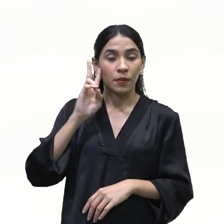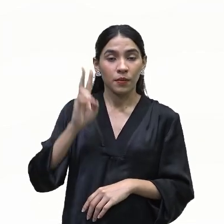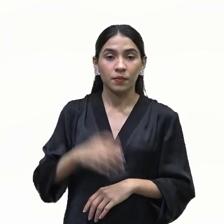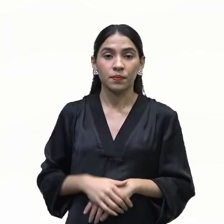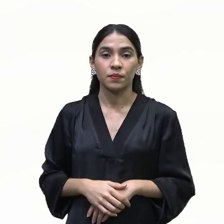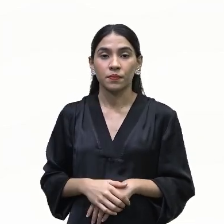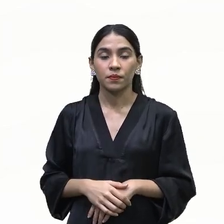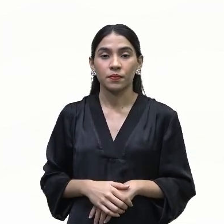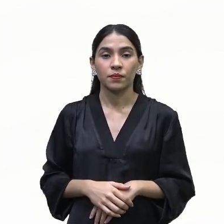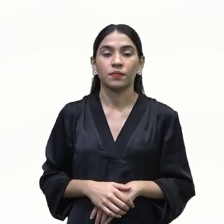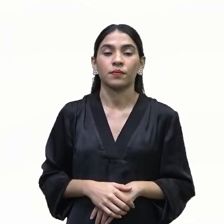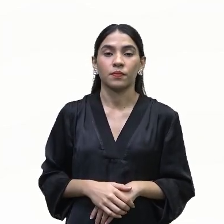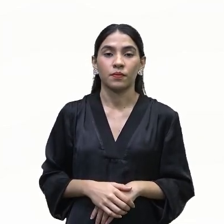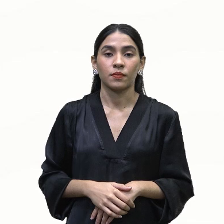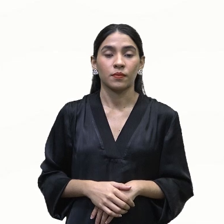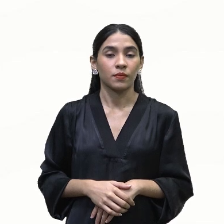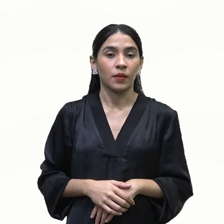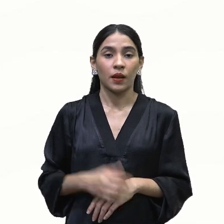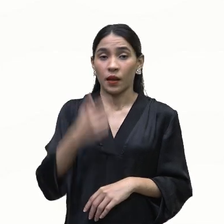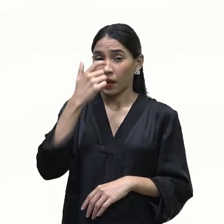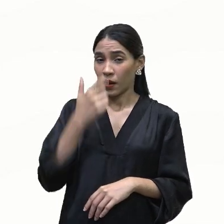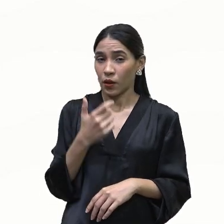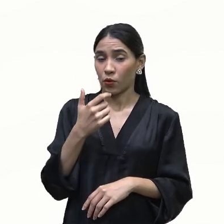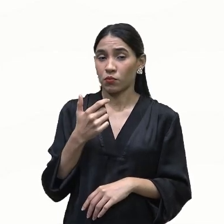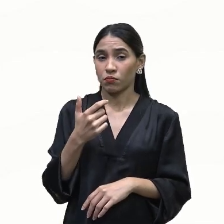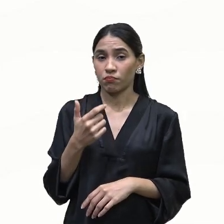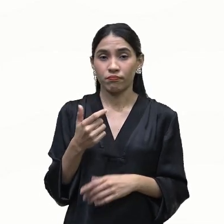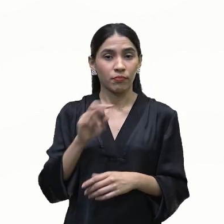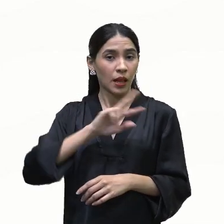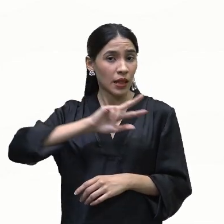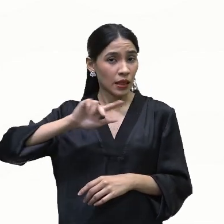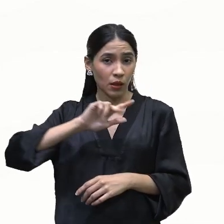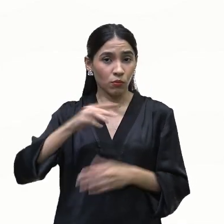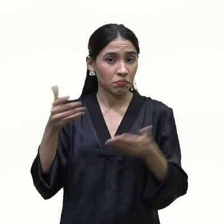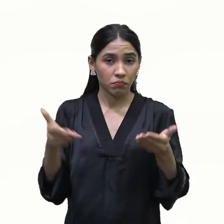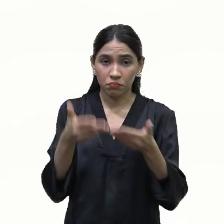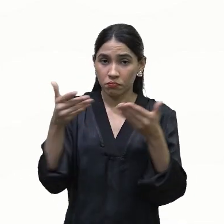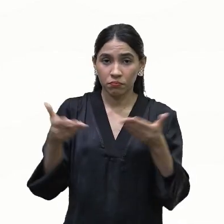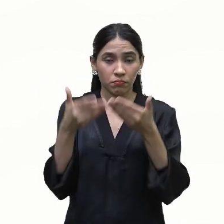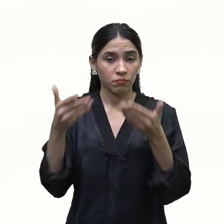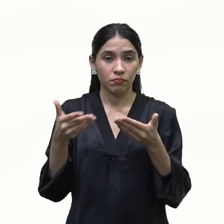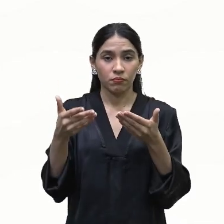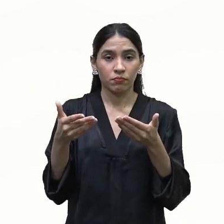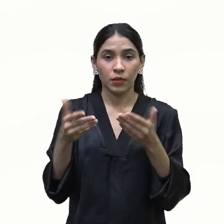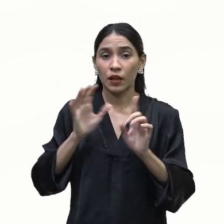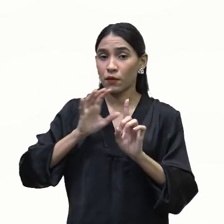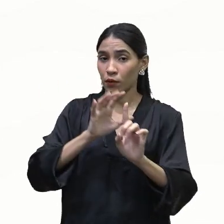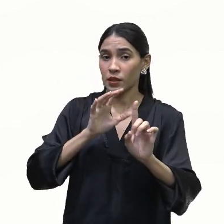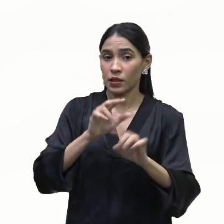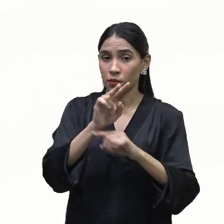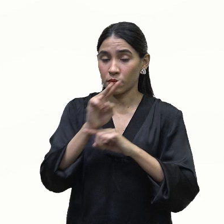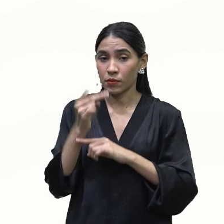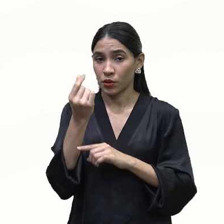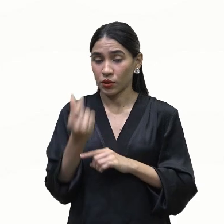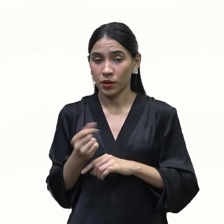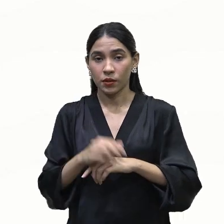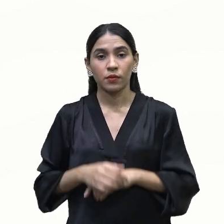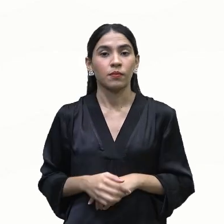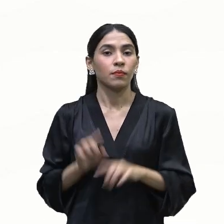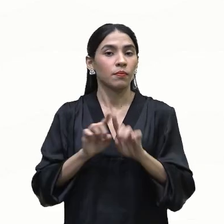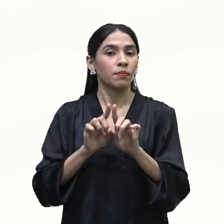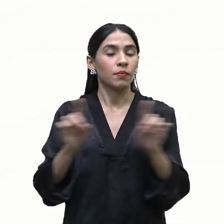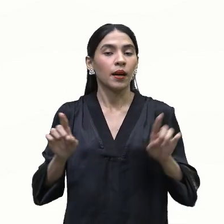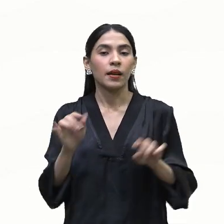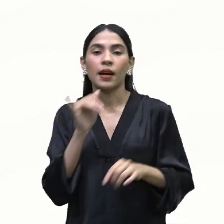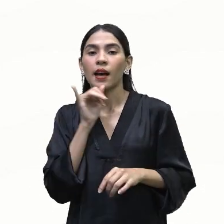que em nenhum momento eu, professor Mário André, estou incentivando ninguém a realizar empréstimo, mas se for